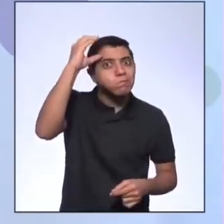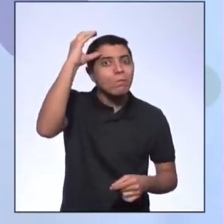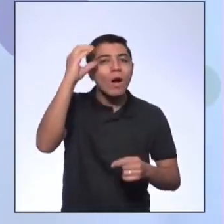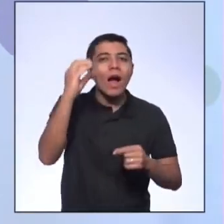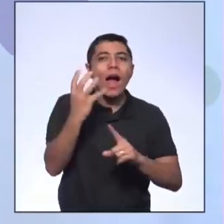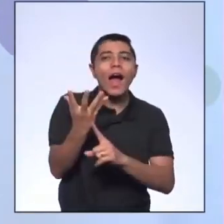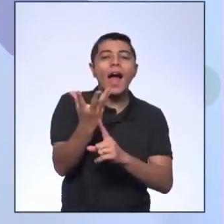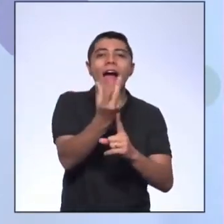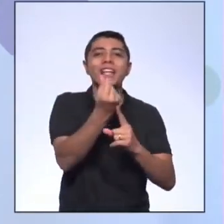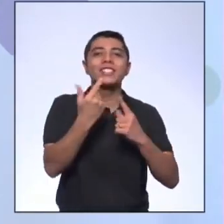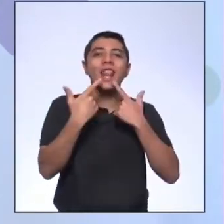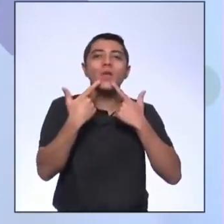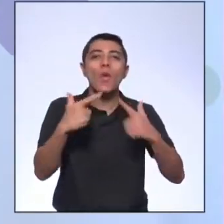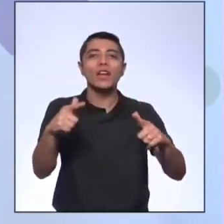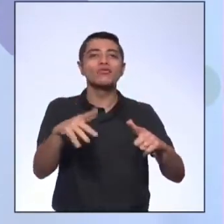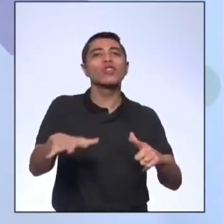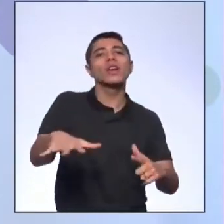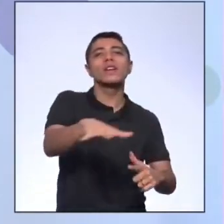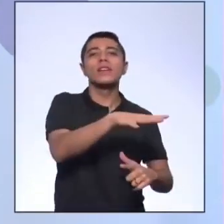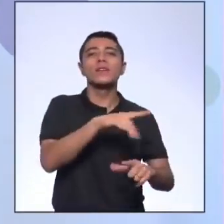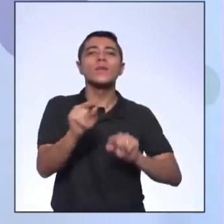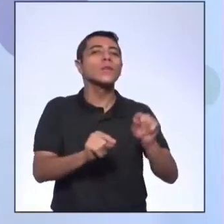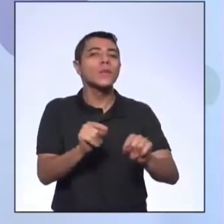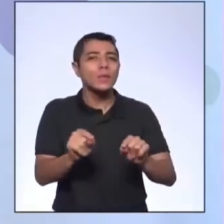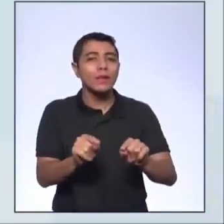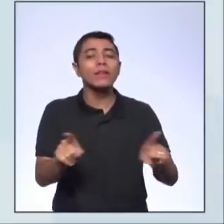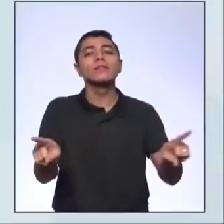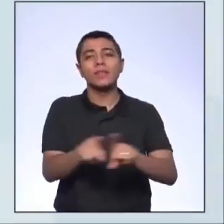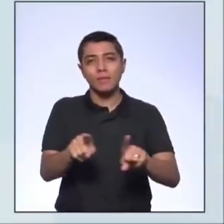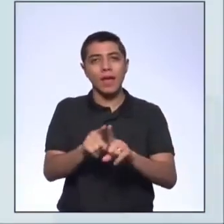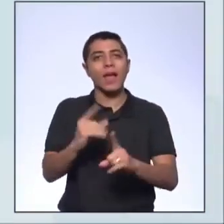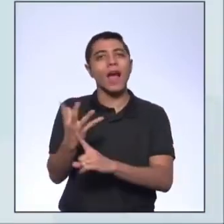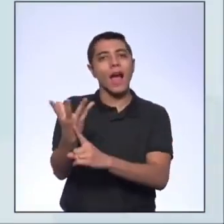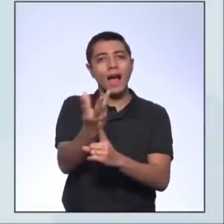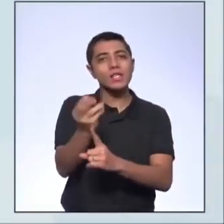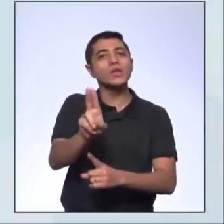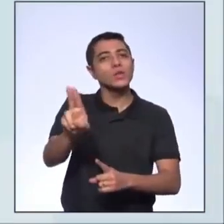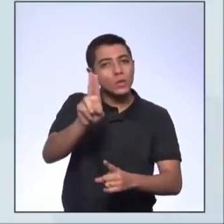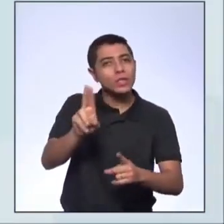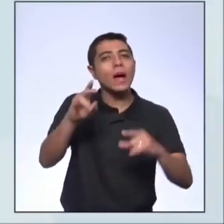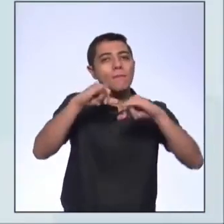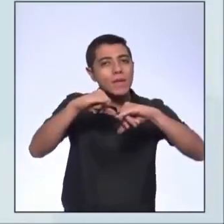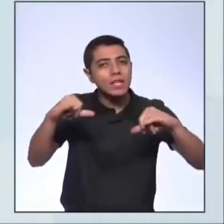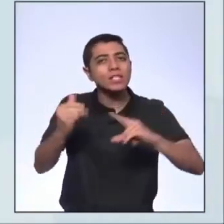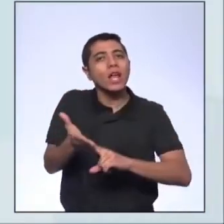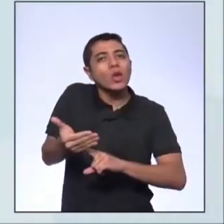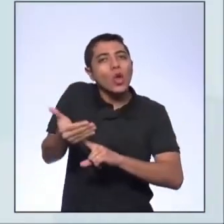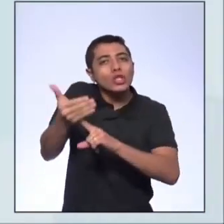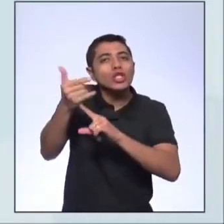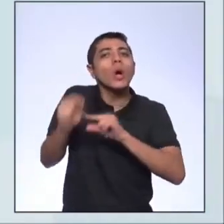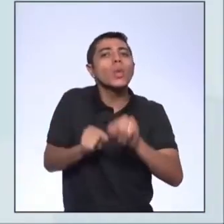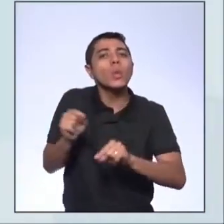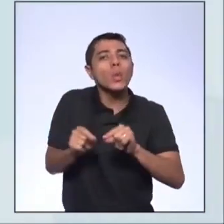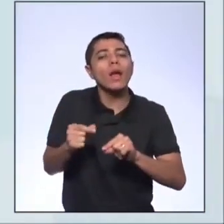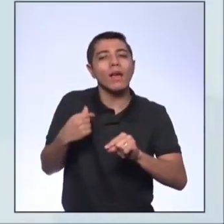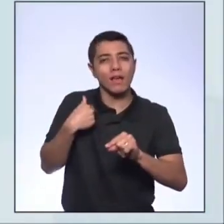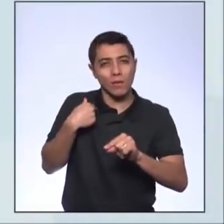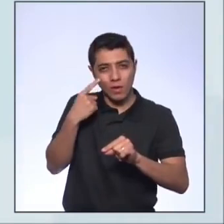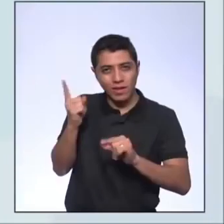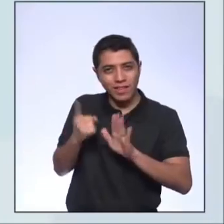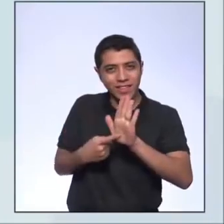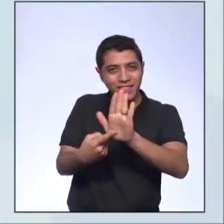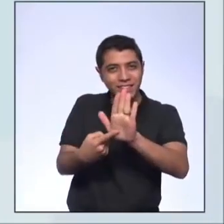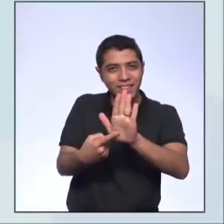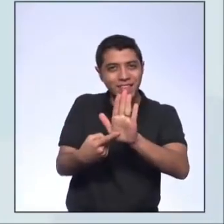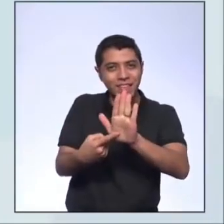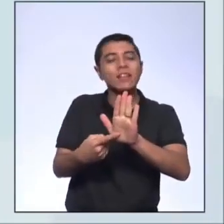artísticas, exemplos de estilos artísticos que utilizam a mídia e a tecnologia, né? Vocês viram que eu fiz um recorte aí, apenas,